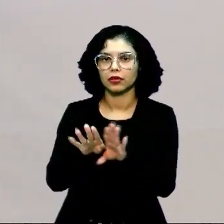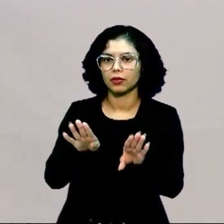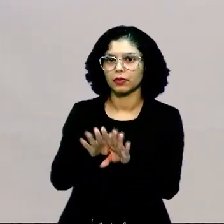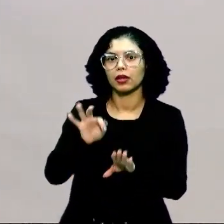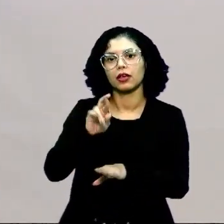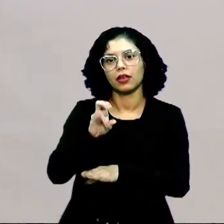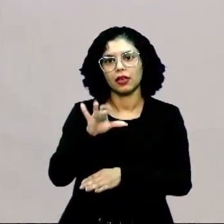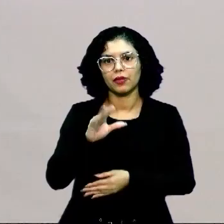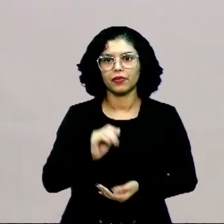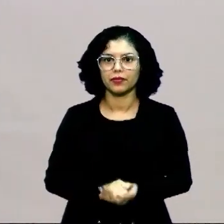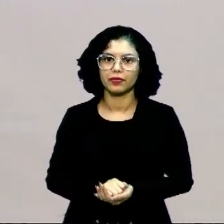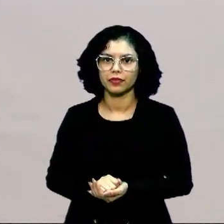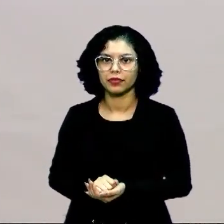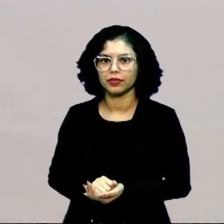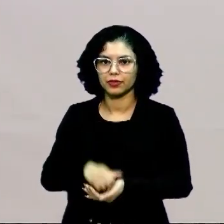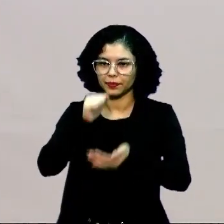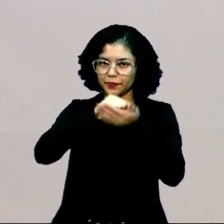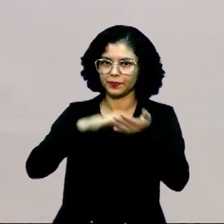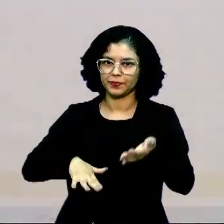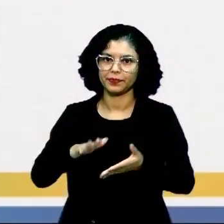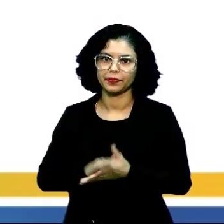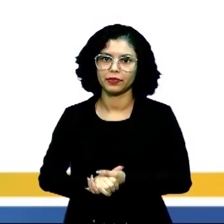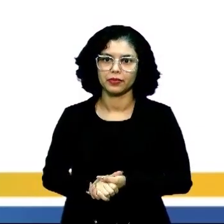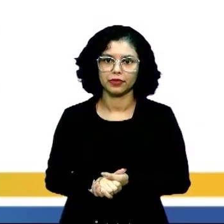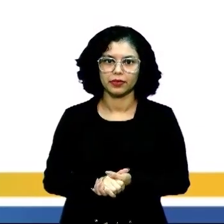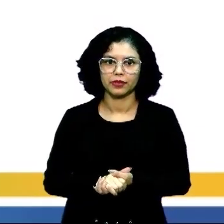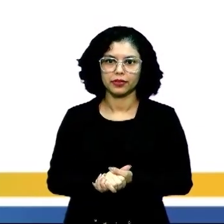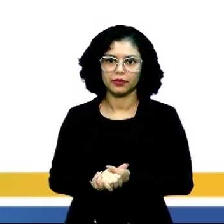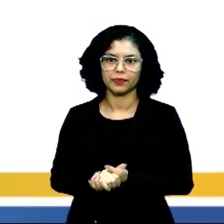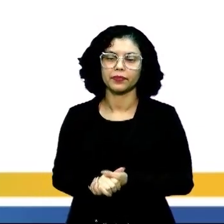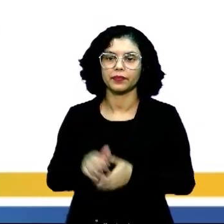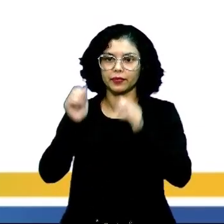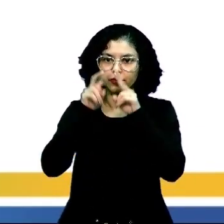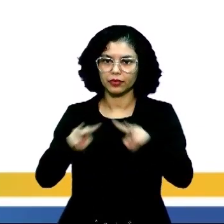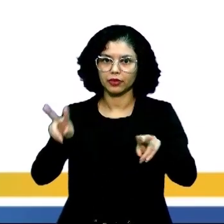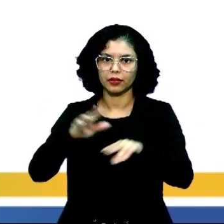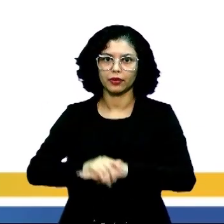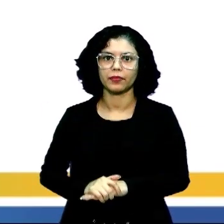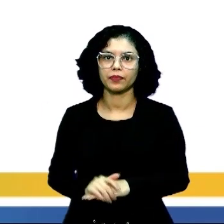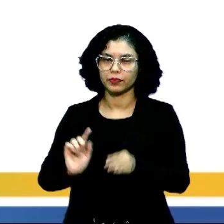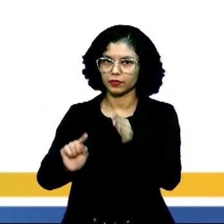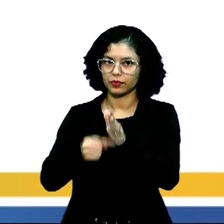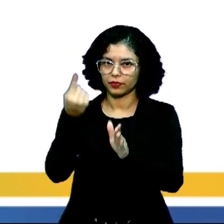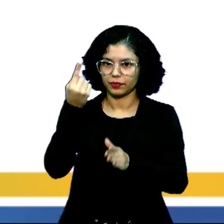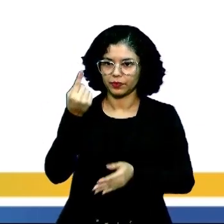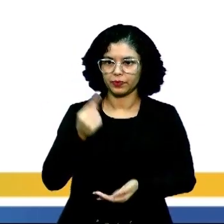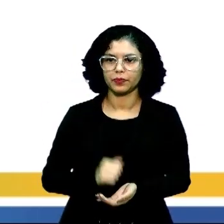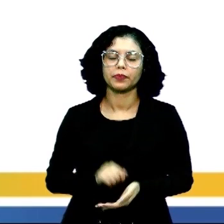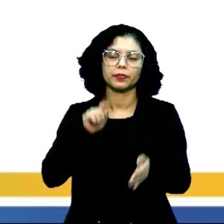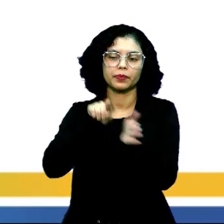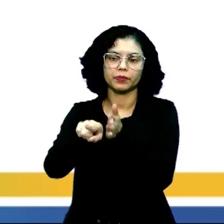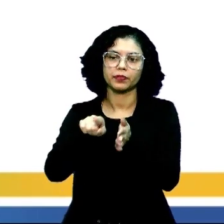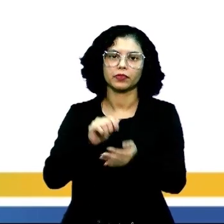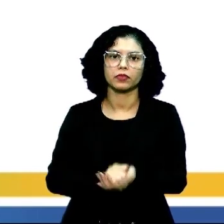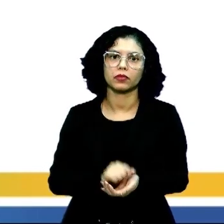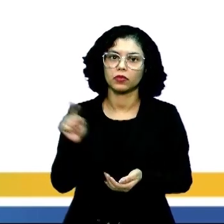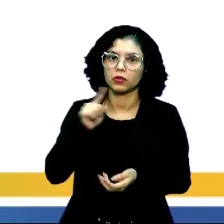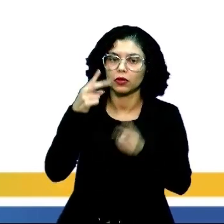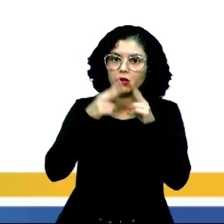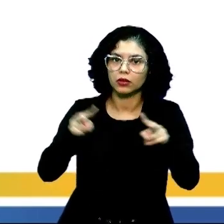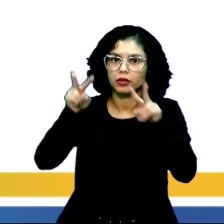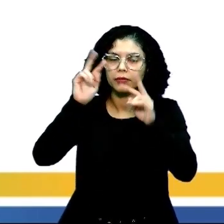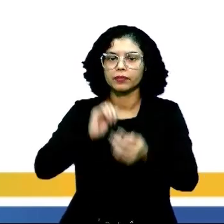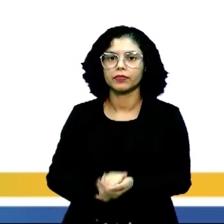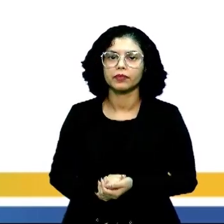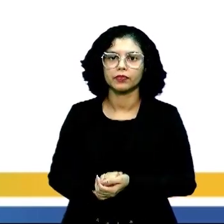etnocentrismo, vamos para o nosso exercitando, vamos visualizar a primeira questão. Não só